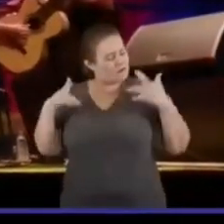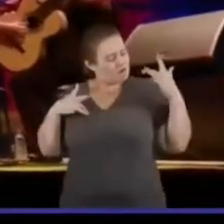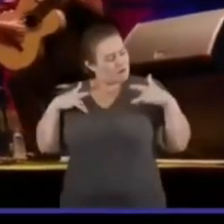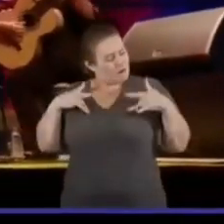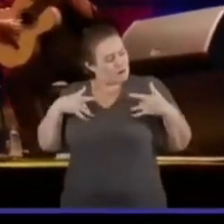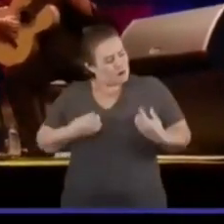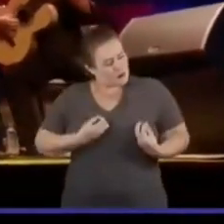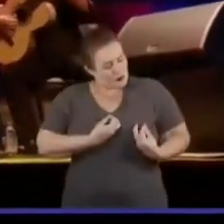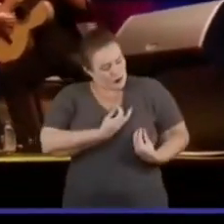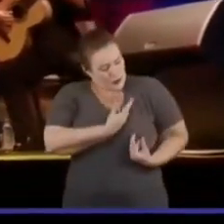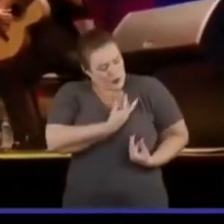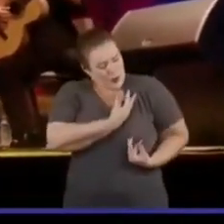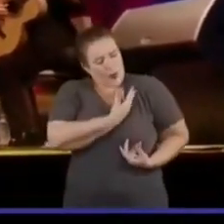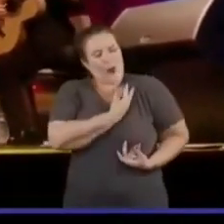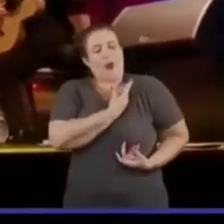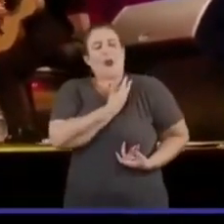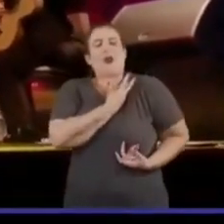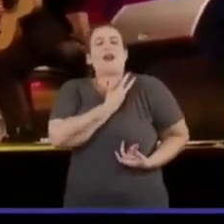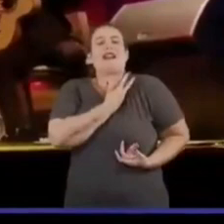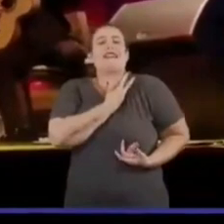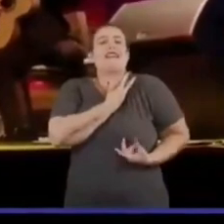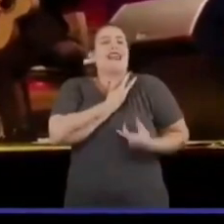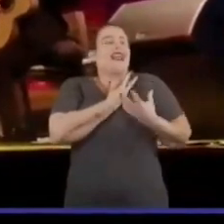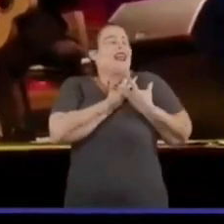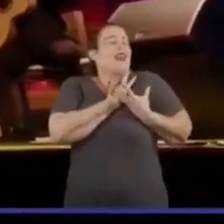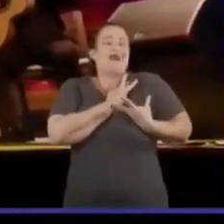coração. E só assim então